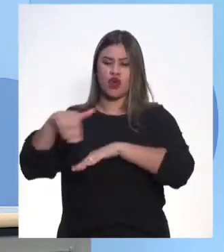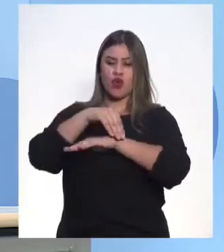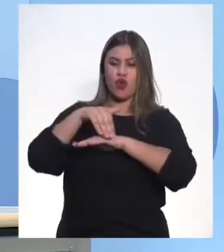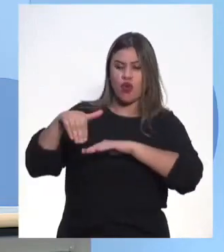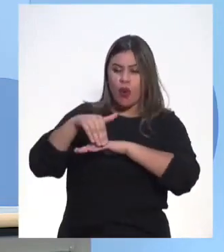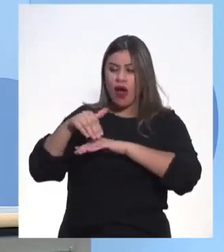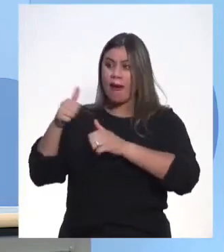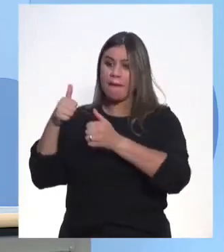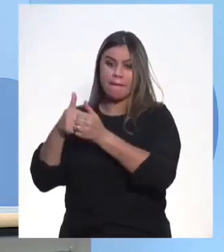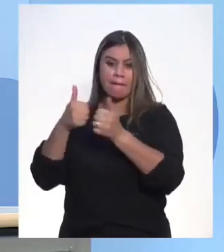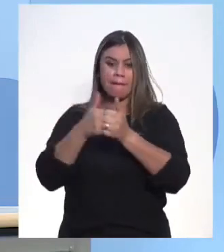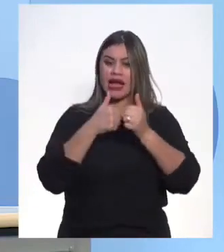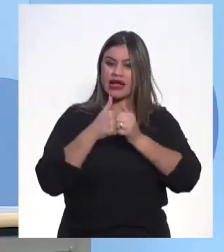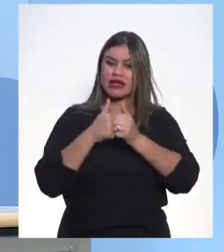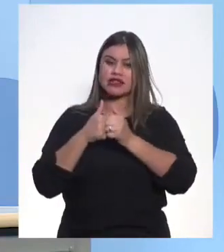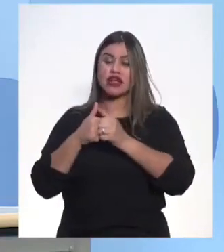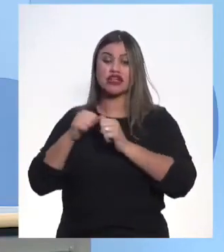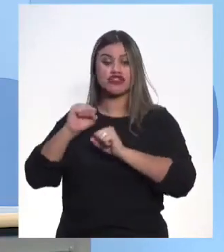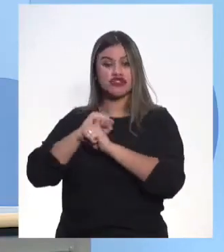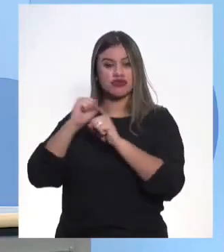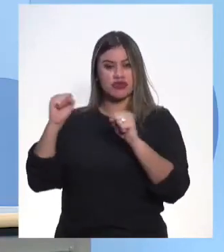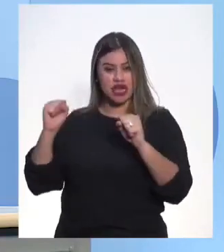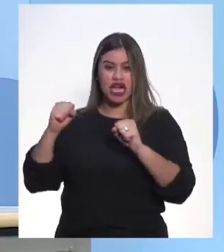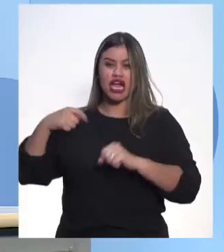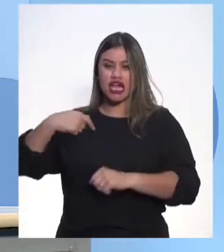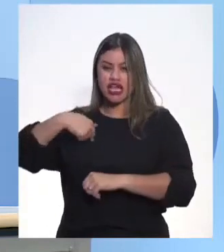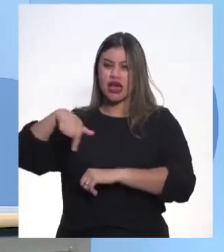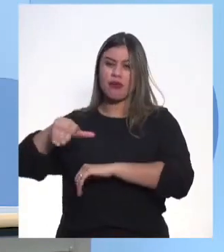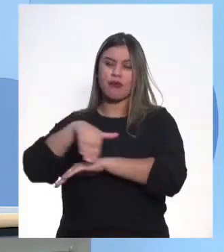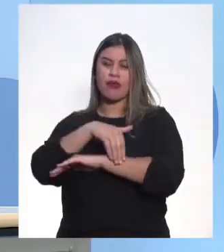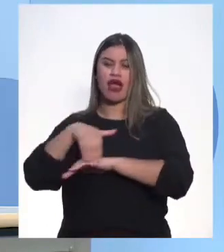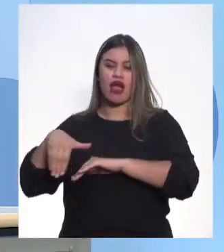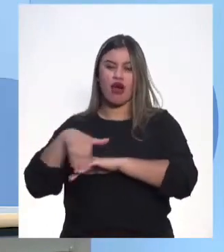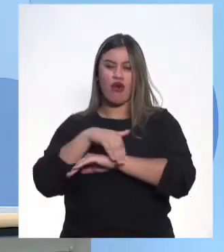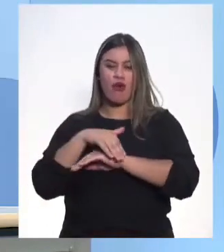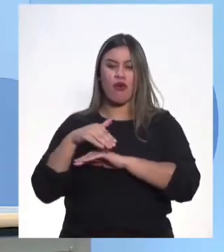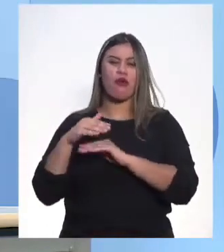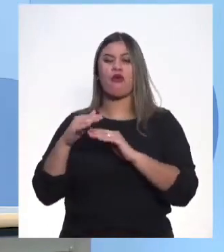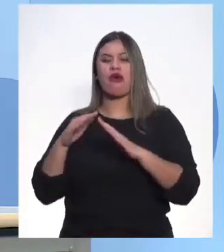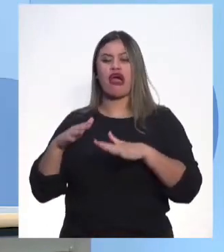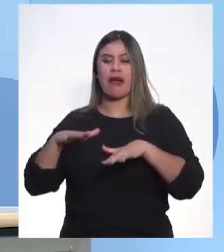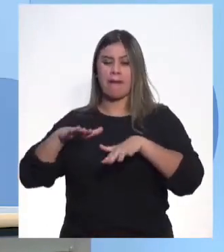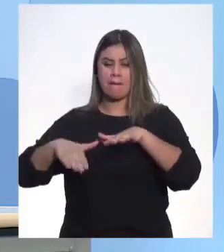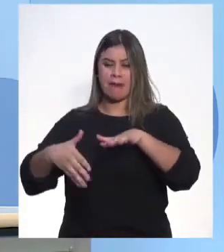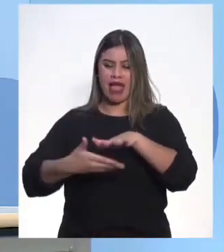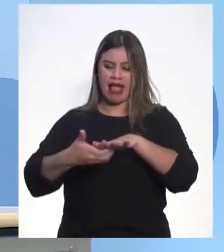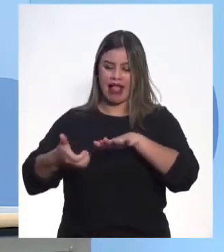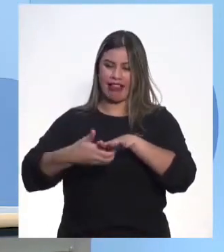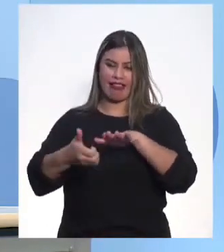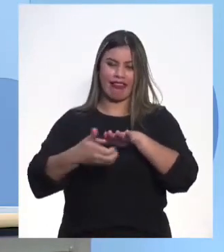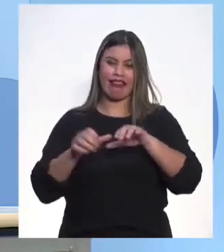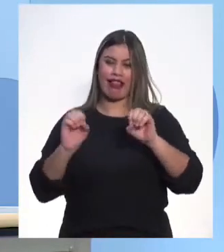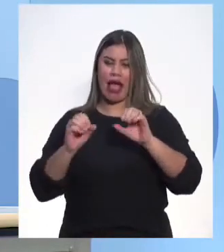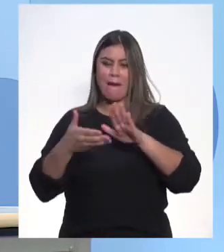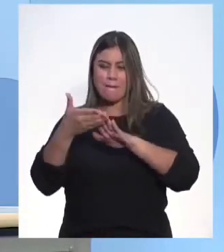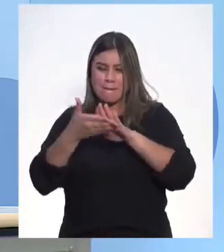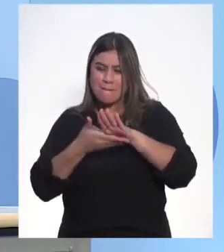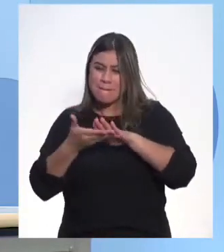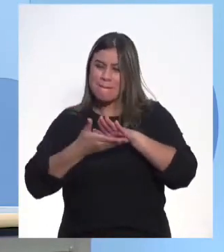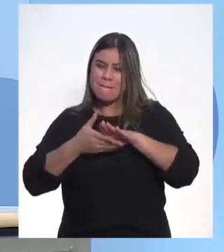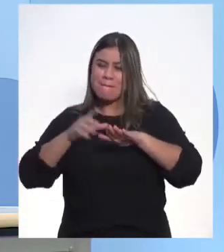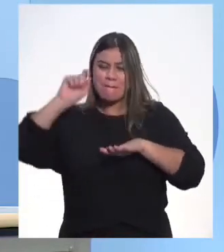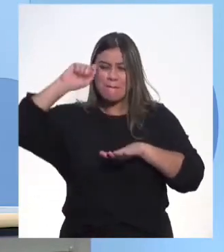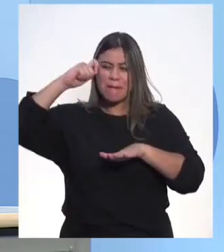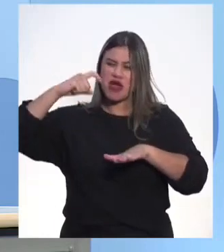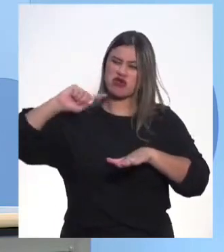cima. Ia para a rua de manhã, né? Como bom garoto ali de periferia, com meu pé descalço, voltava para casa com o pé preto, né?